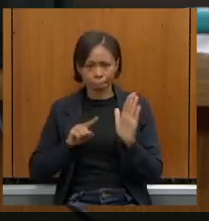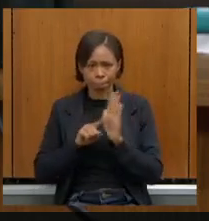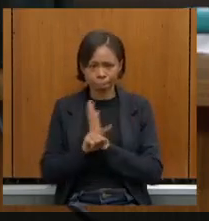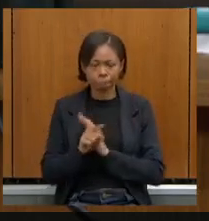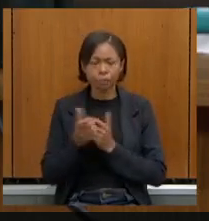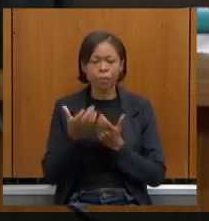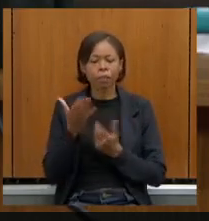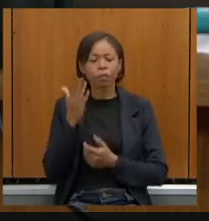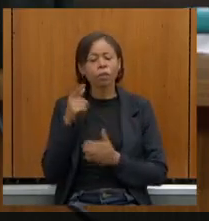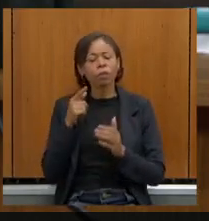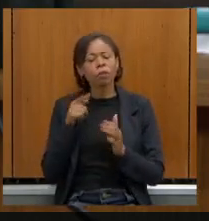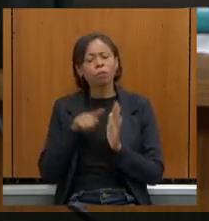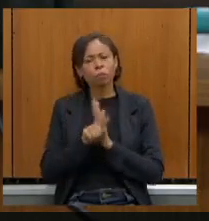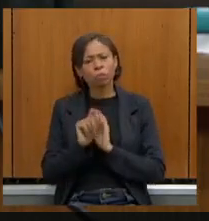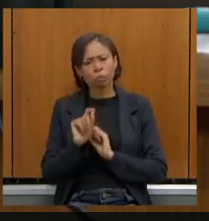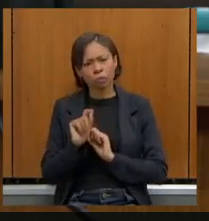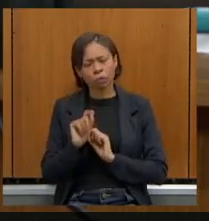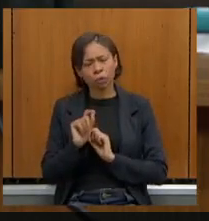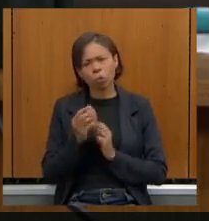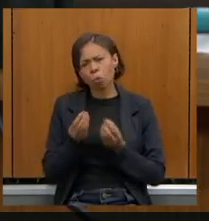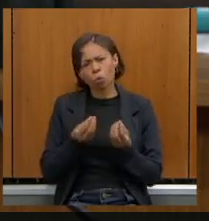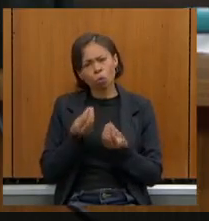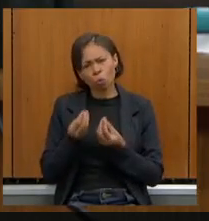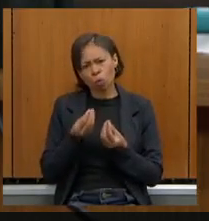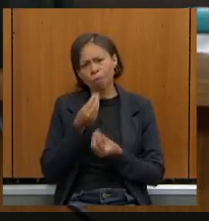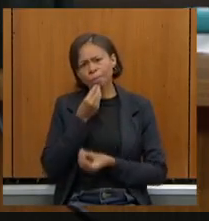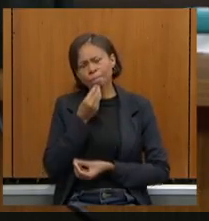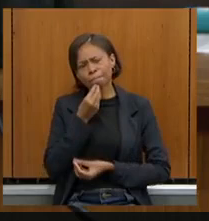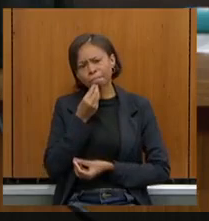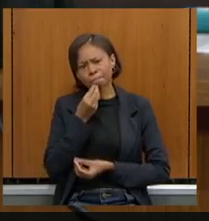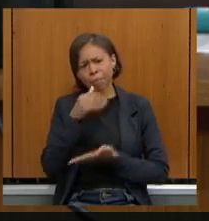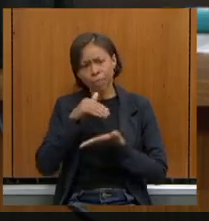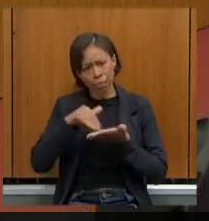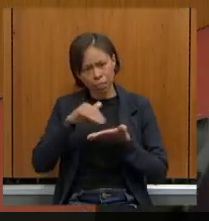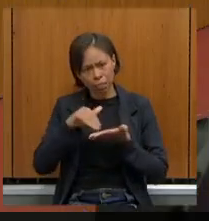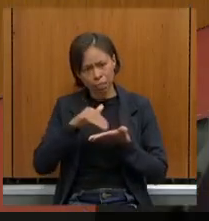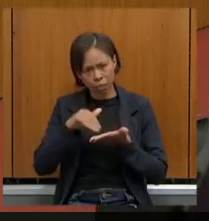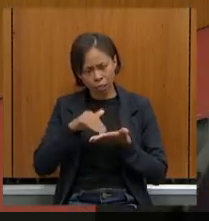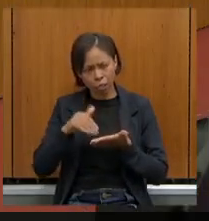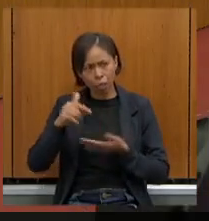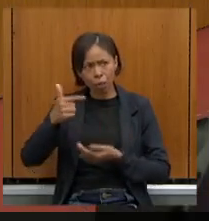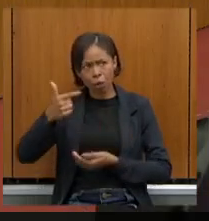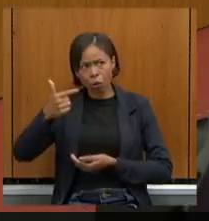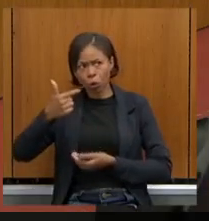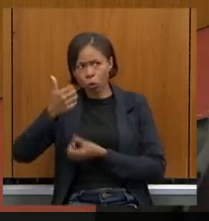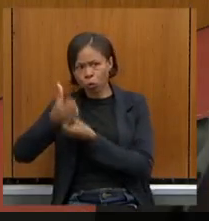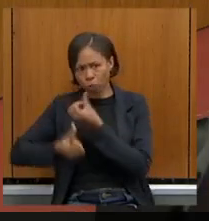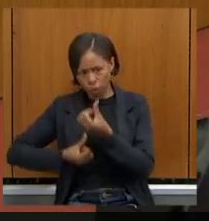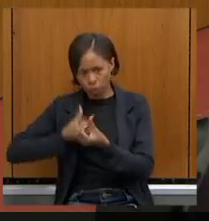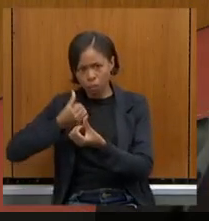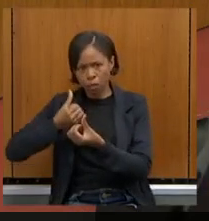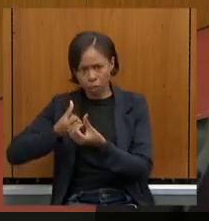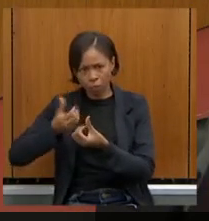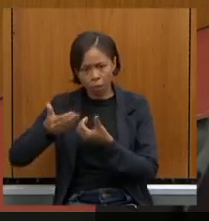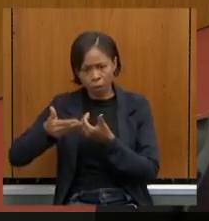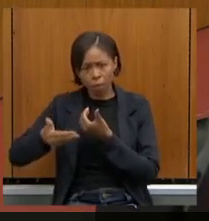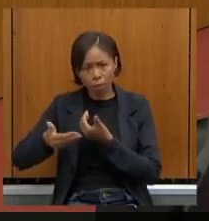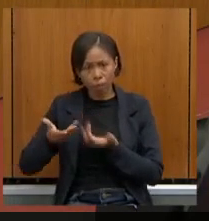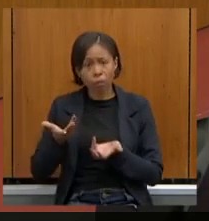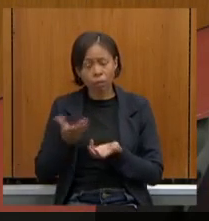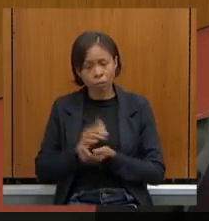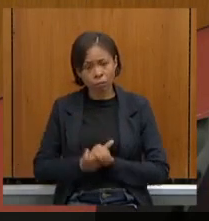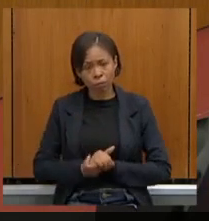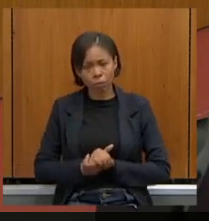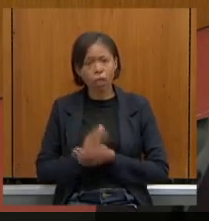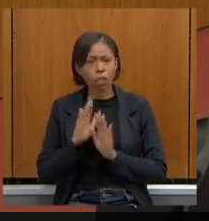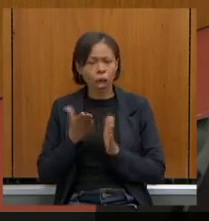saber como é que está a perspectiva da secretaria para esse segundo semestre. O que que, além dos